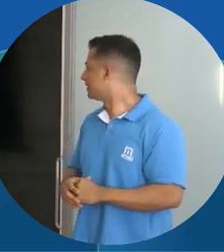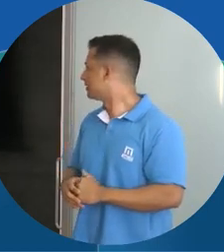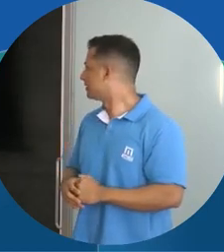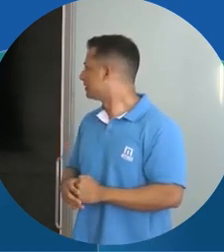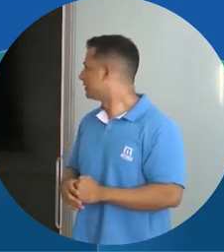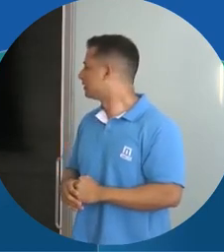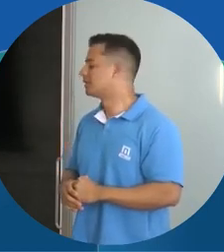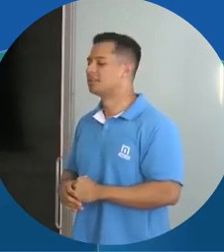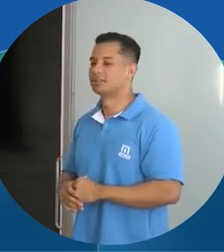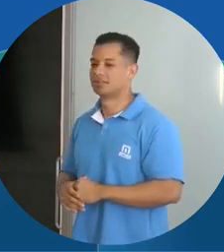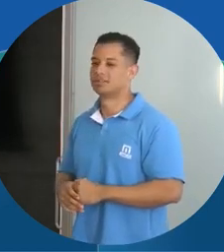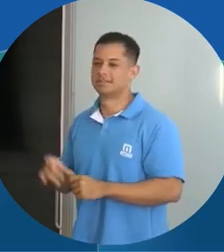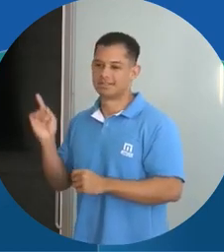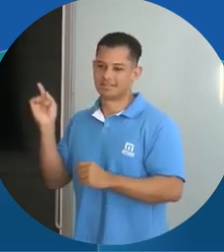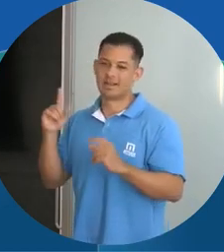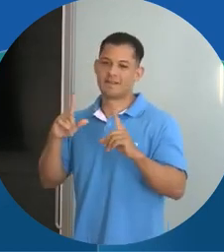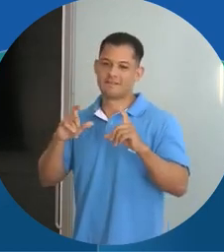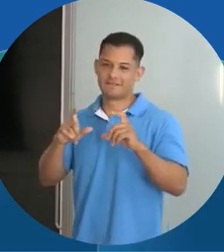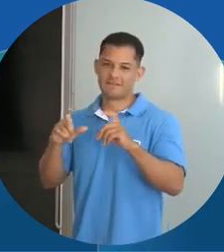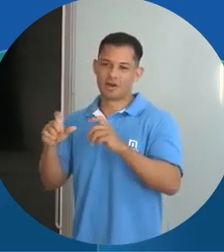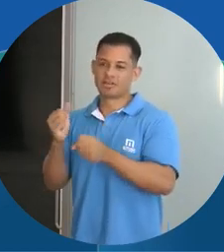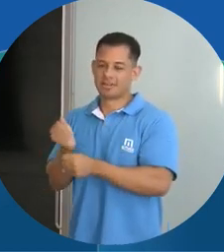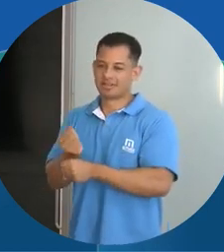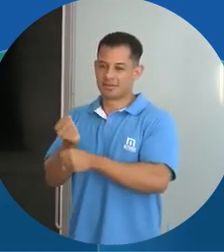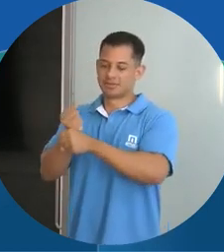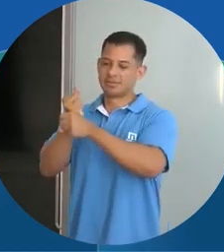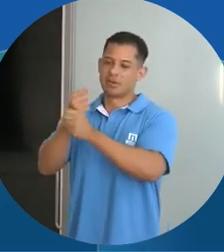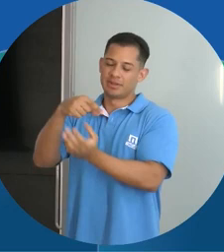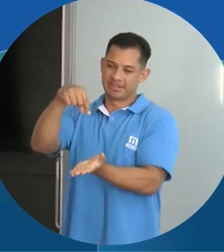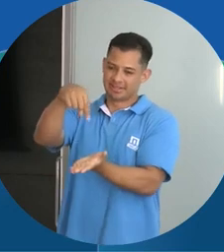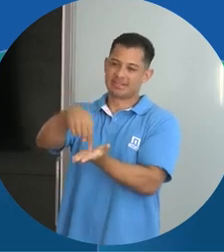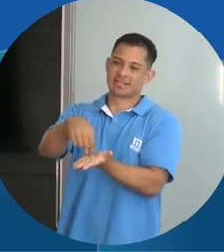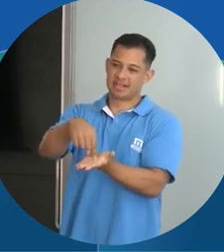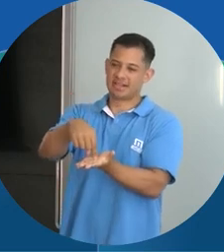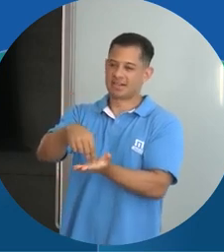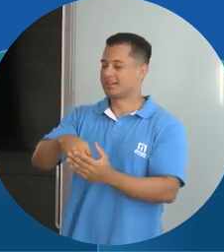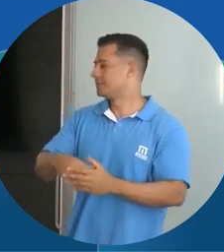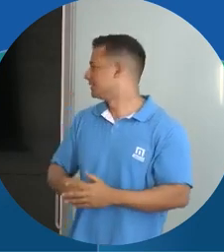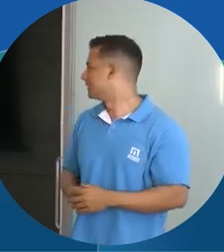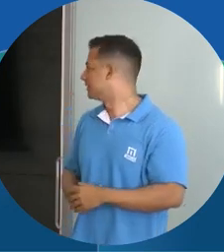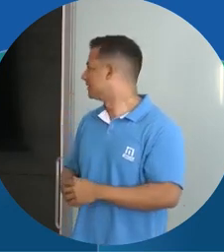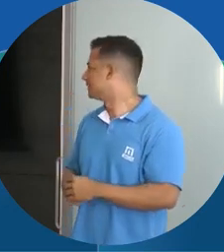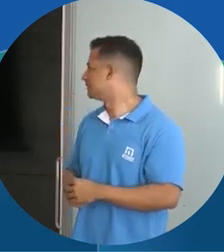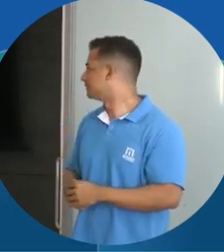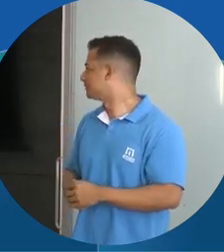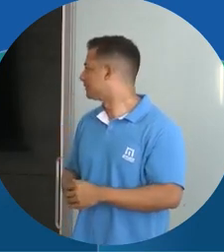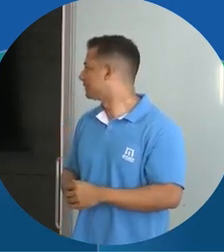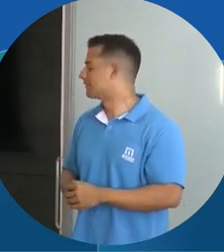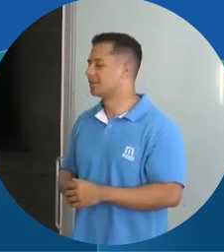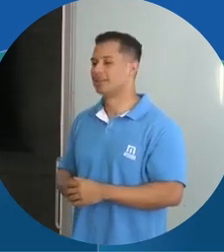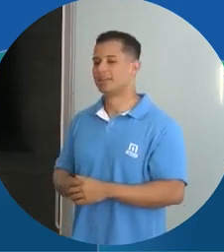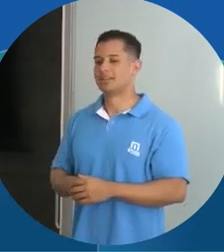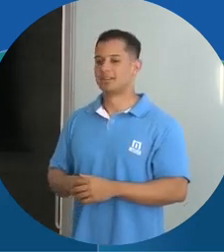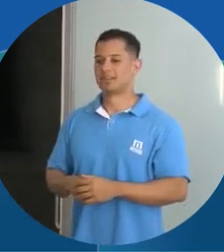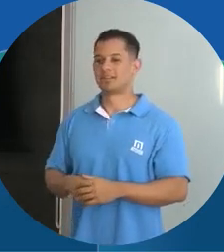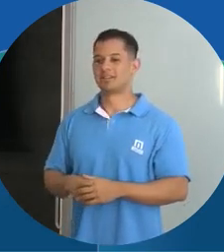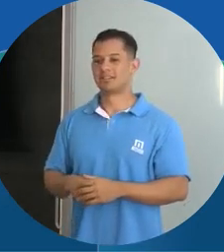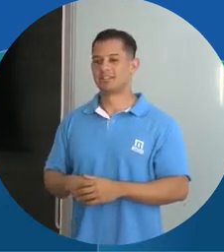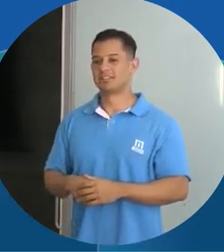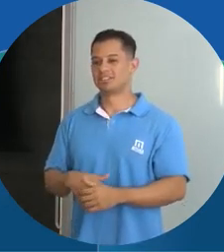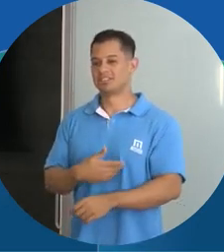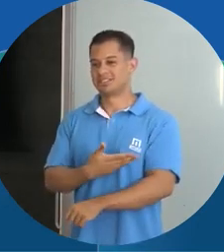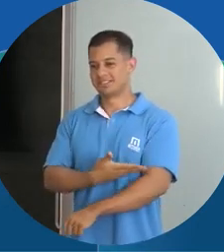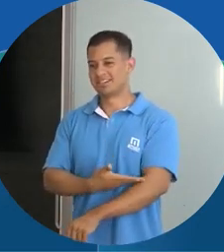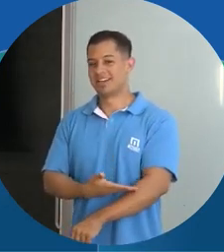E aqui foram umas fotos da execução da estaca em si, em que ela geralmente é feita de